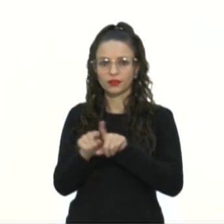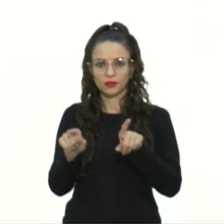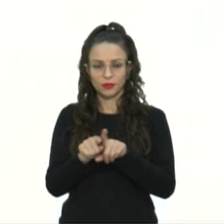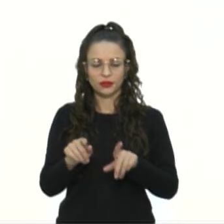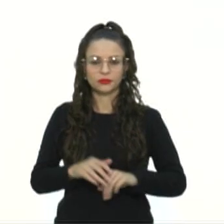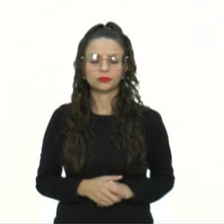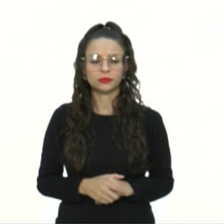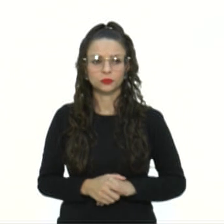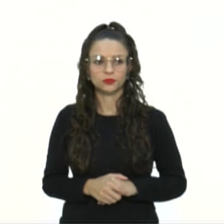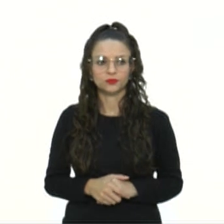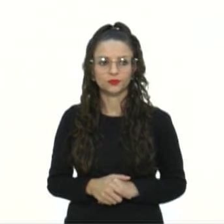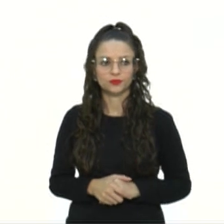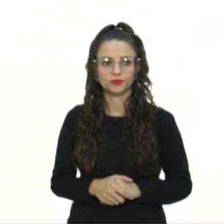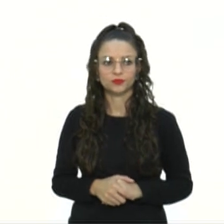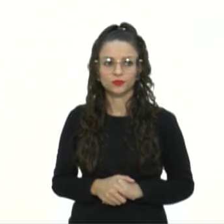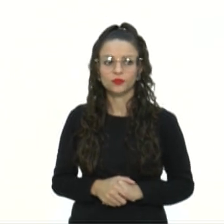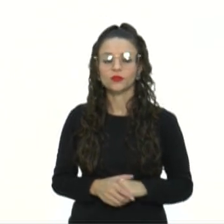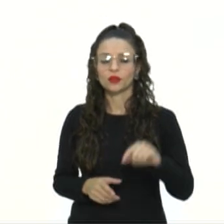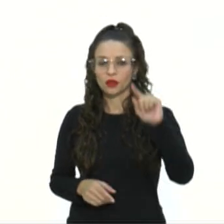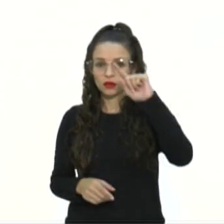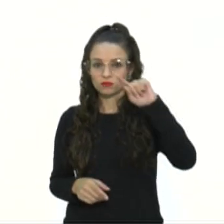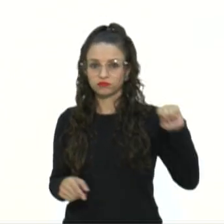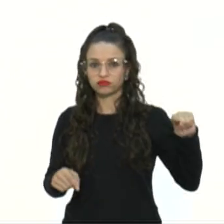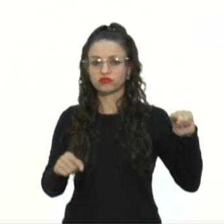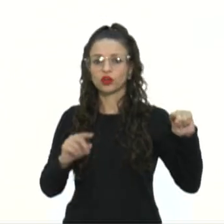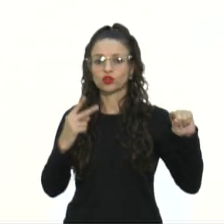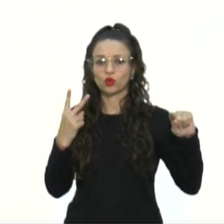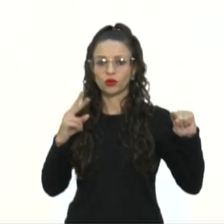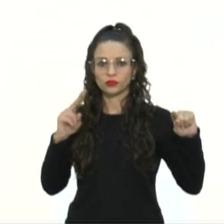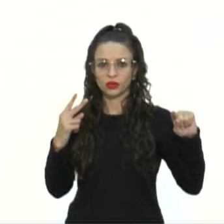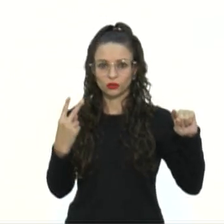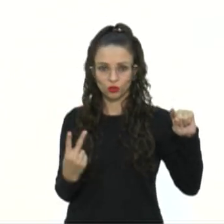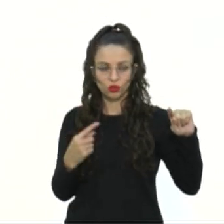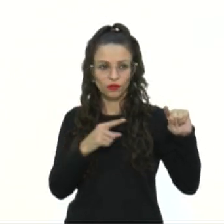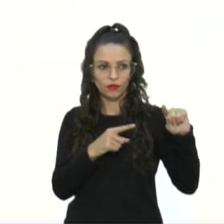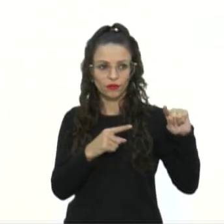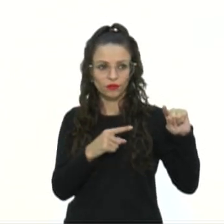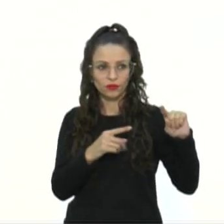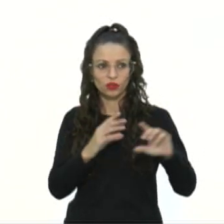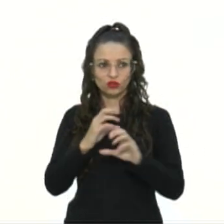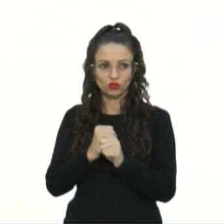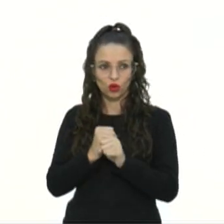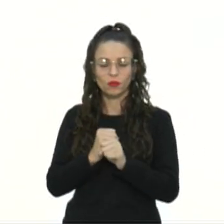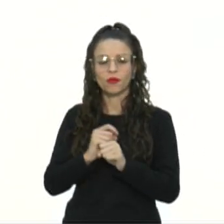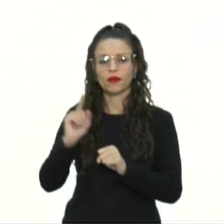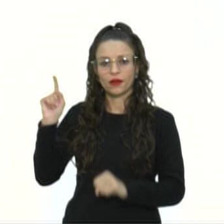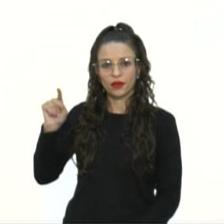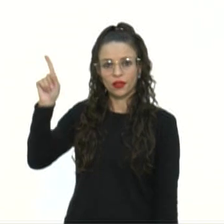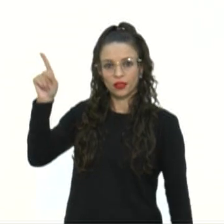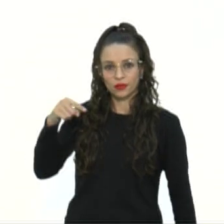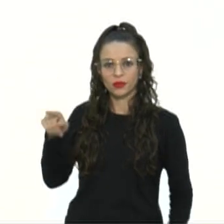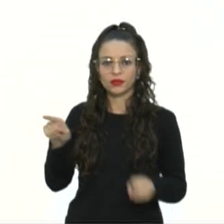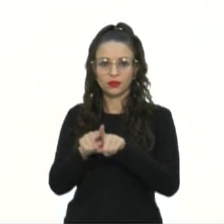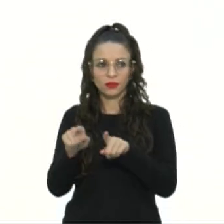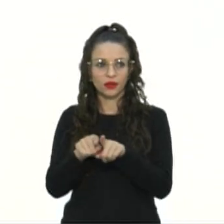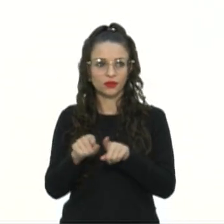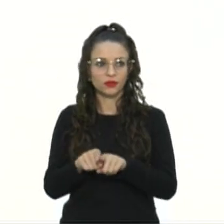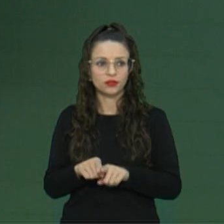dos produtos. Elimino aqui o 2H2, somo com esse aqui, para eliminar lá. Então, eu